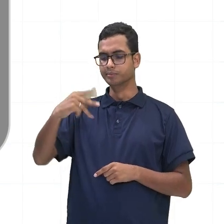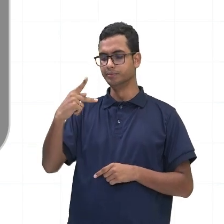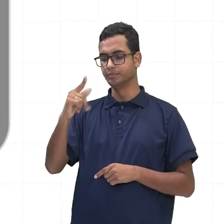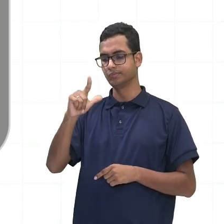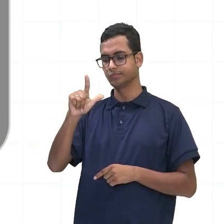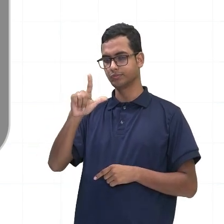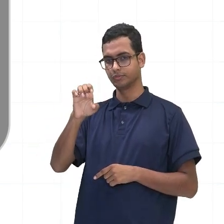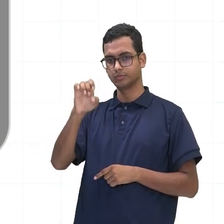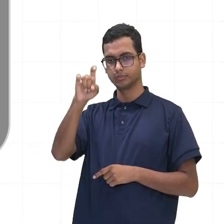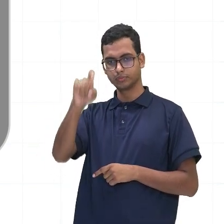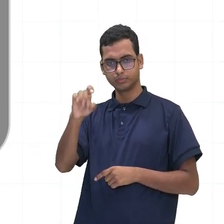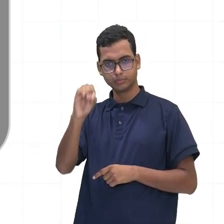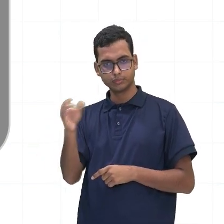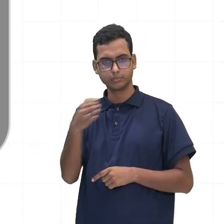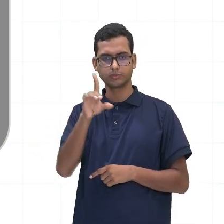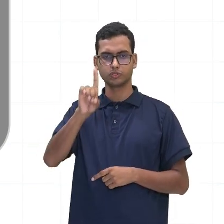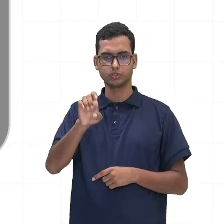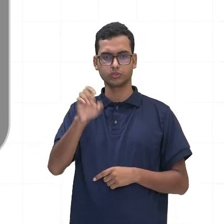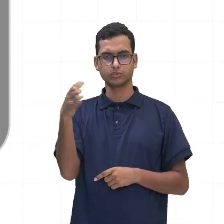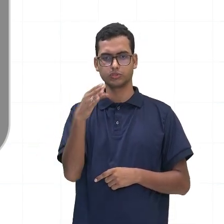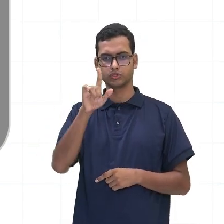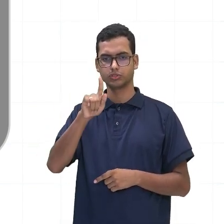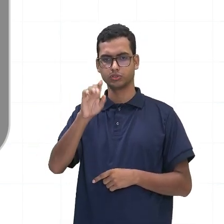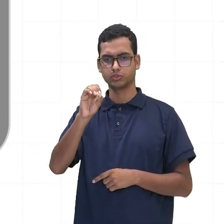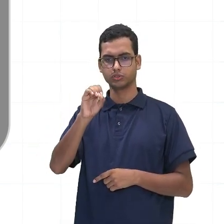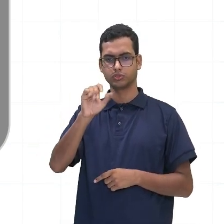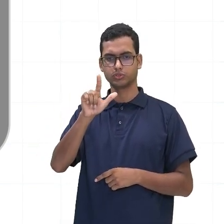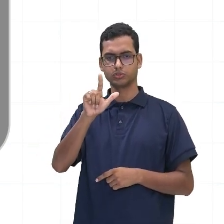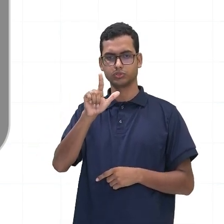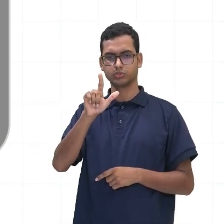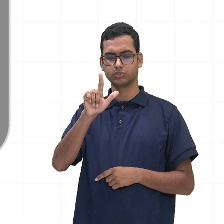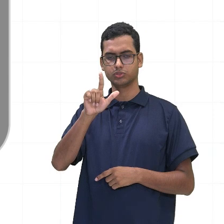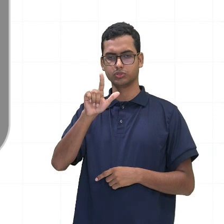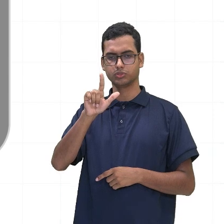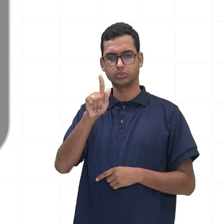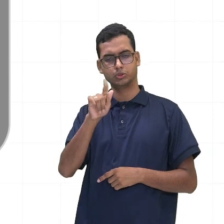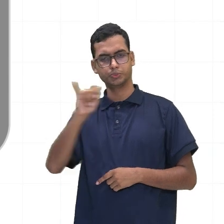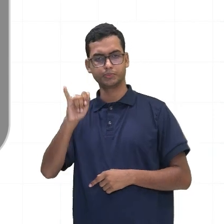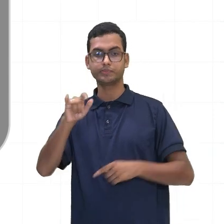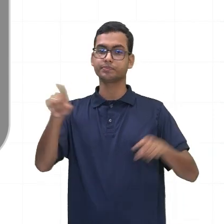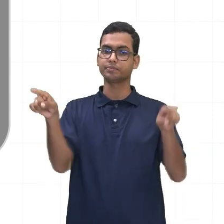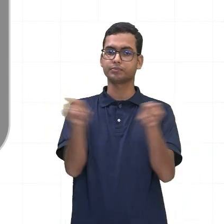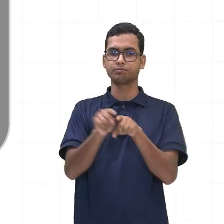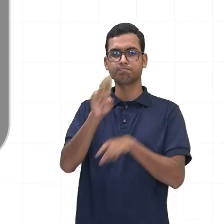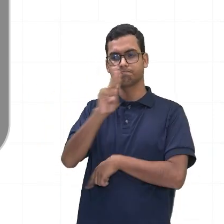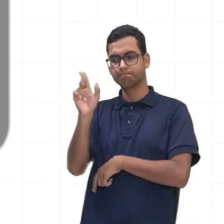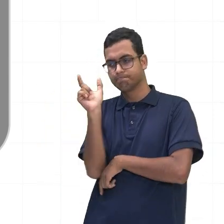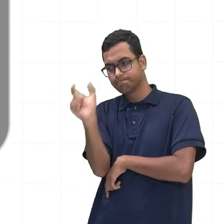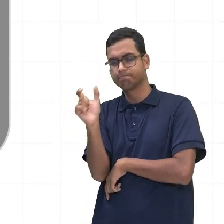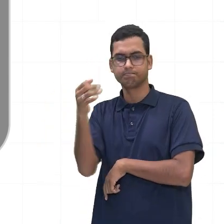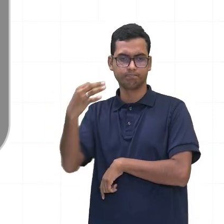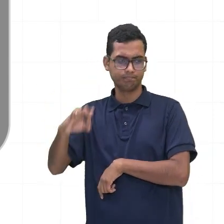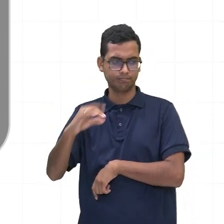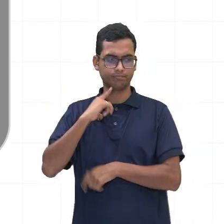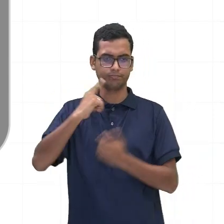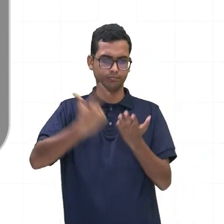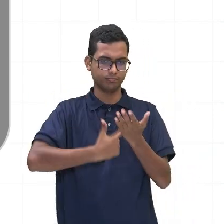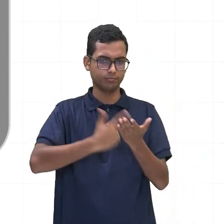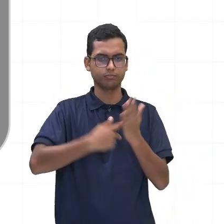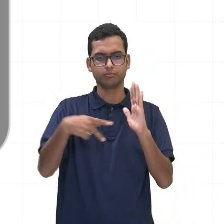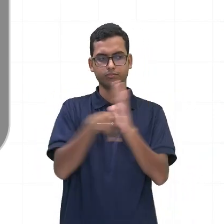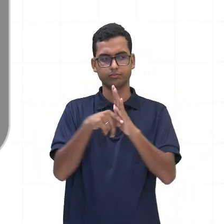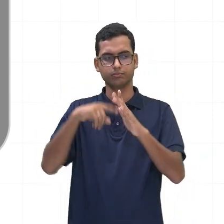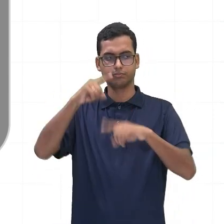também chamado de Golgiense. Não está errado um nome ou outro, você vai encontrar aí no seu livro, no seu material,